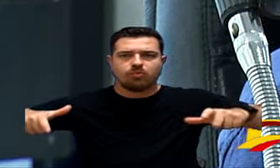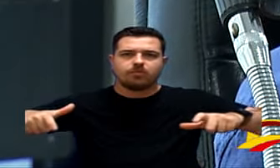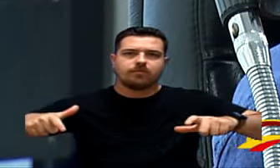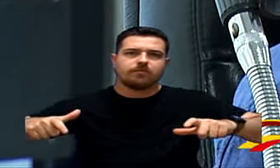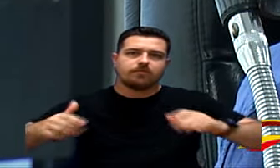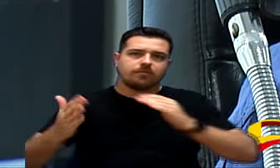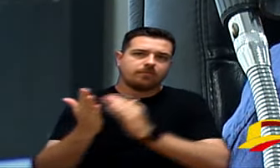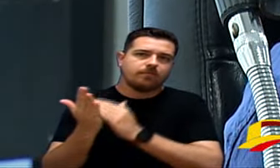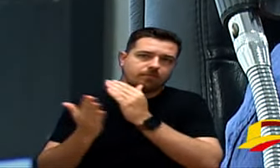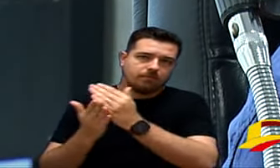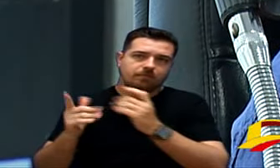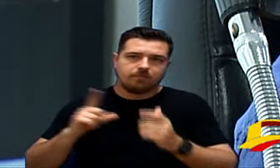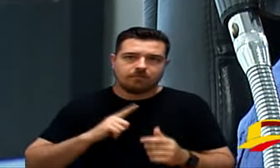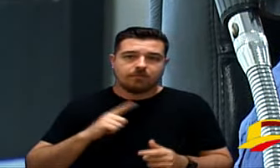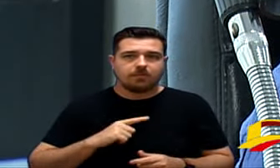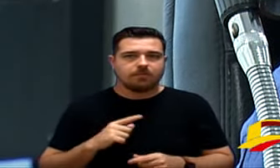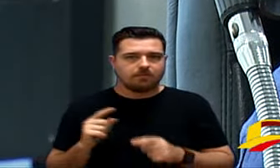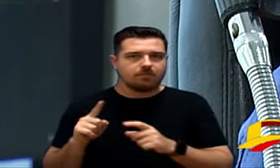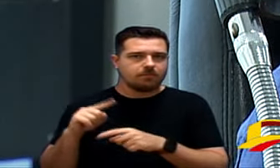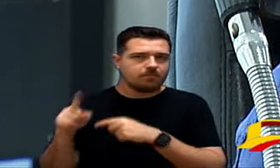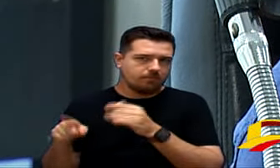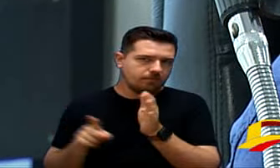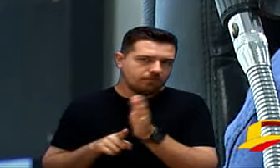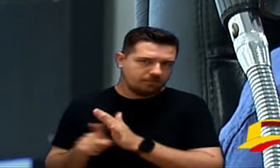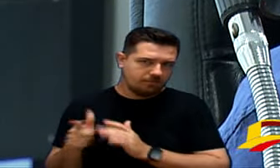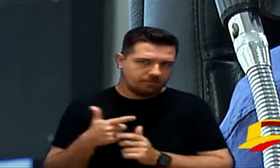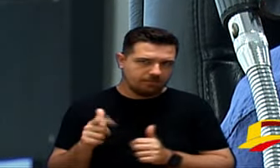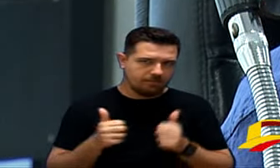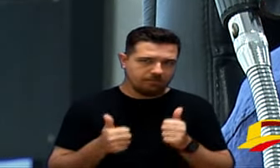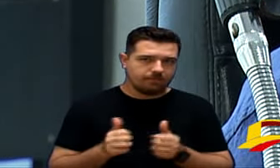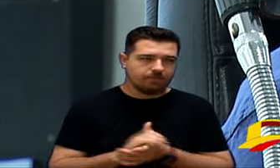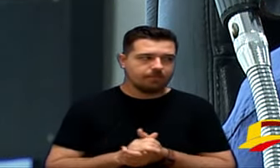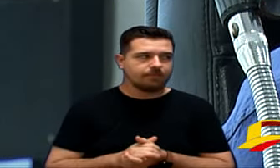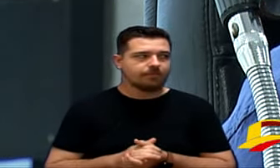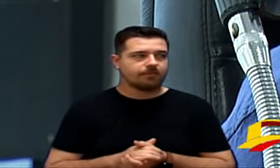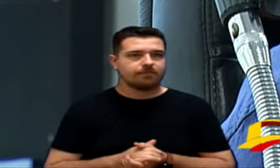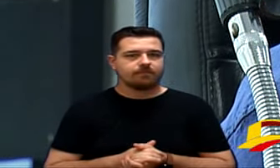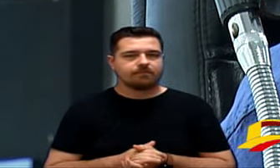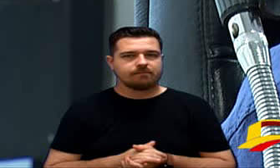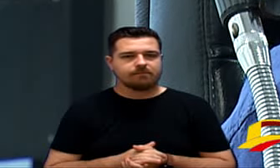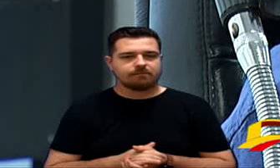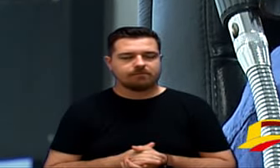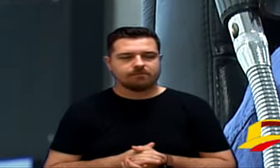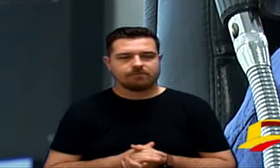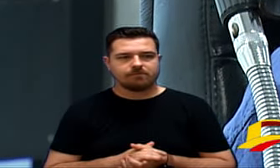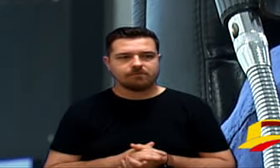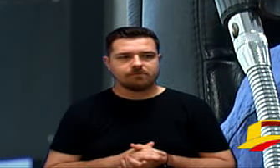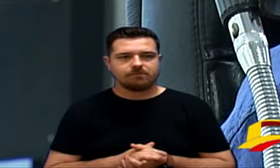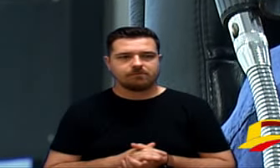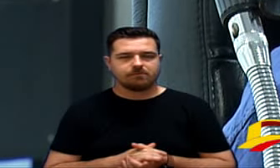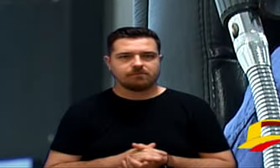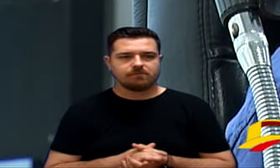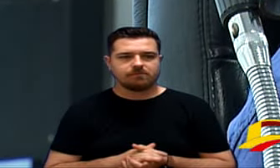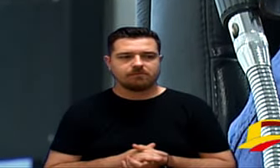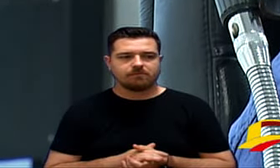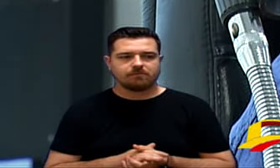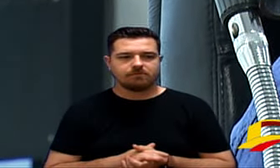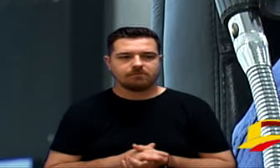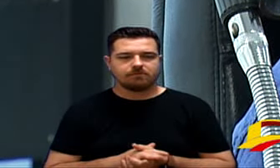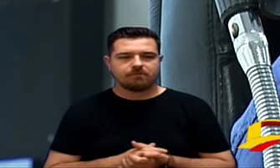eu vou perguntar vereadora eh tô sentada aqui de propósito para m aprender com a com a com a